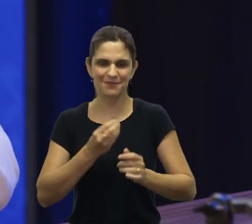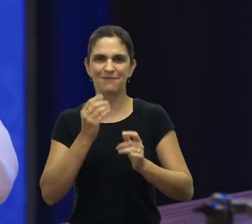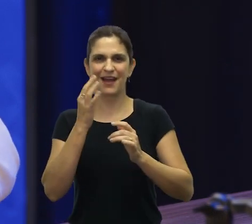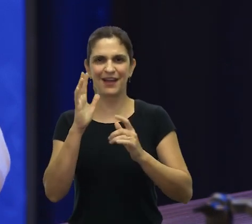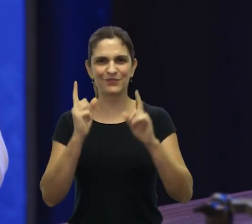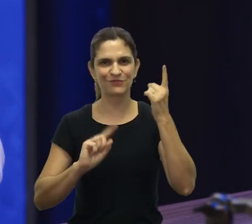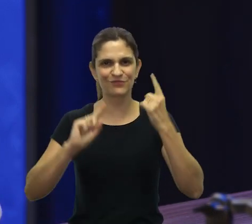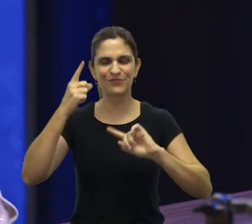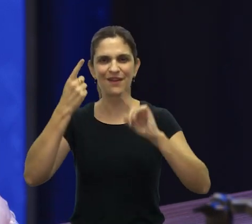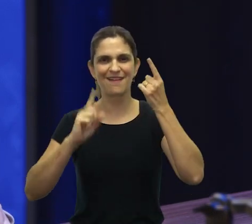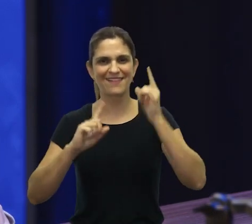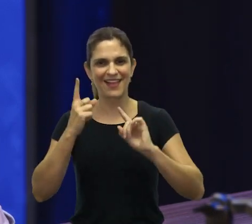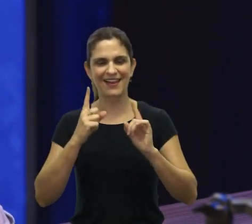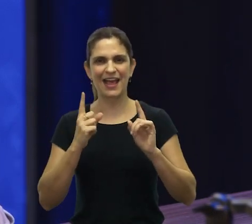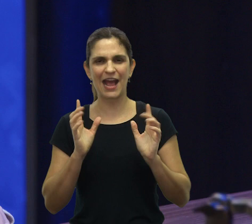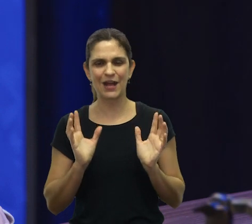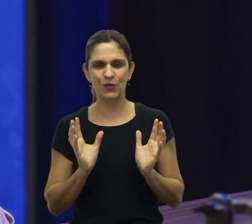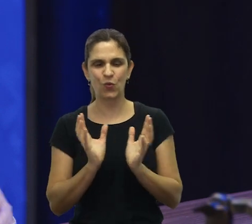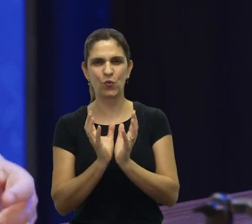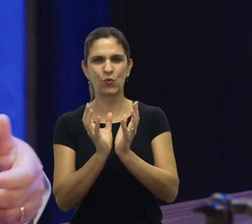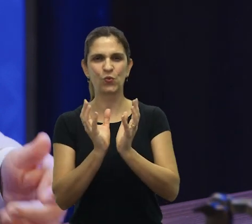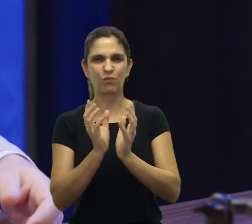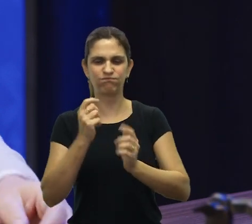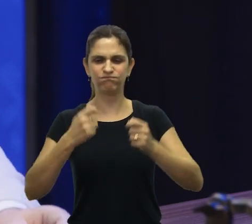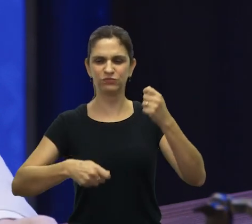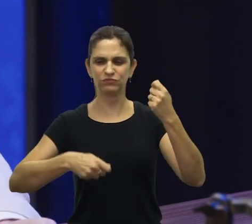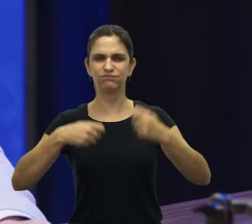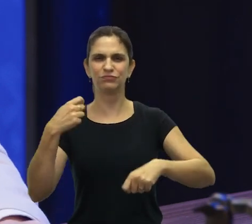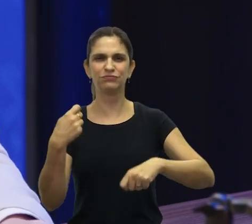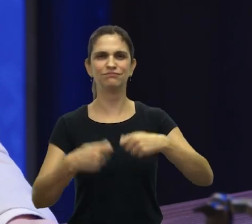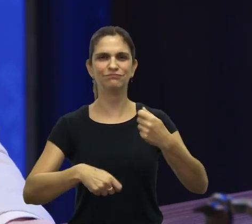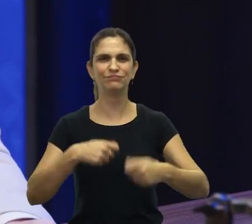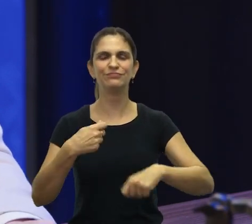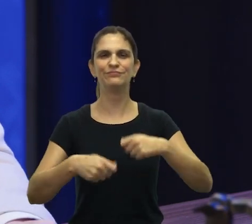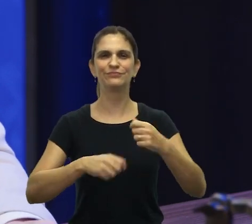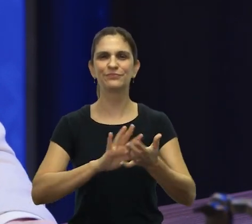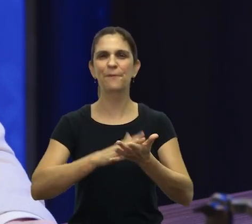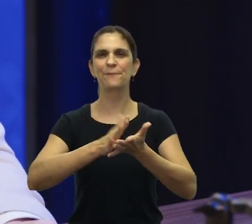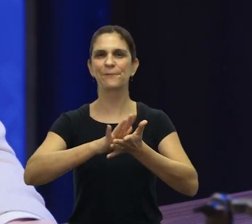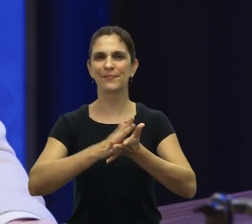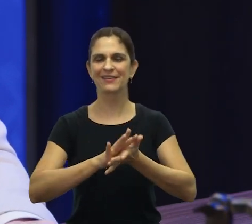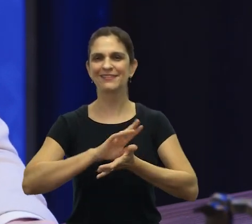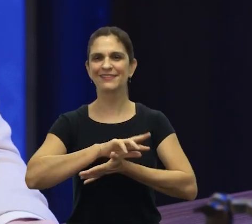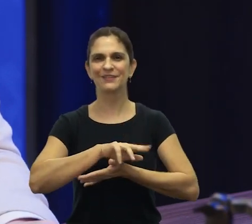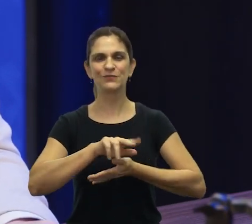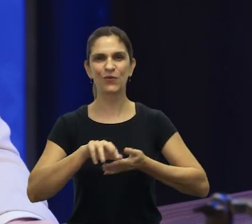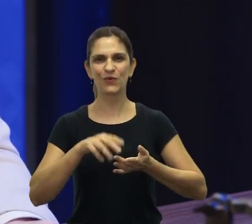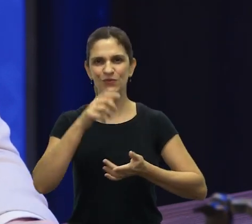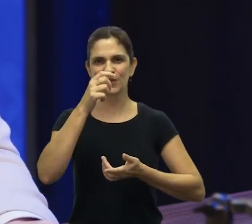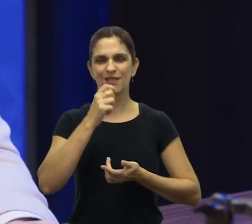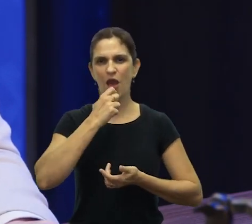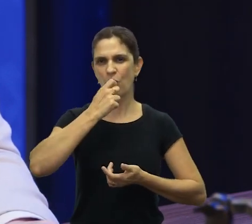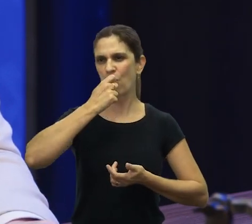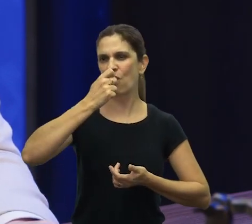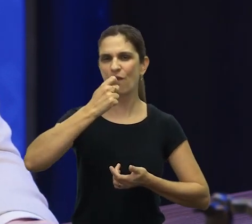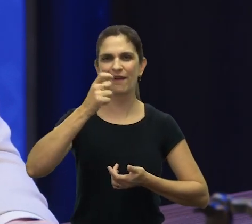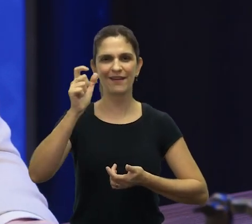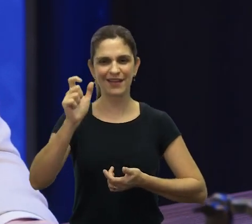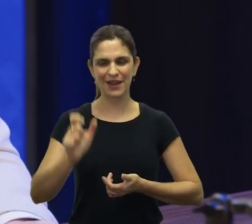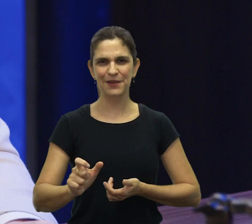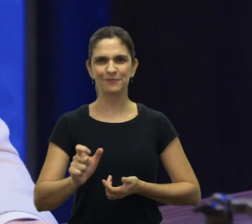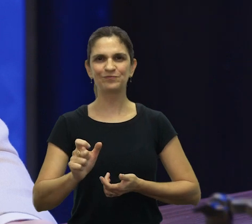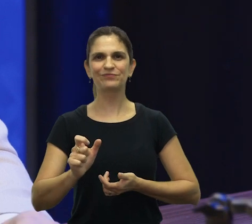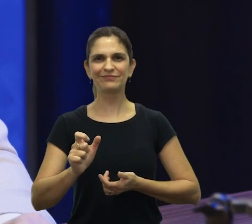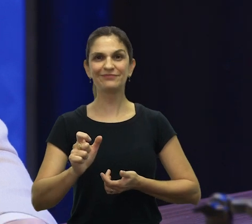ir na bateria, ali, naquele grupo ali, quando chega e começa o puxador de samba a